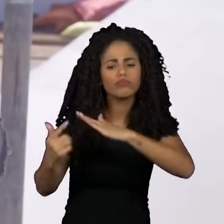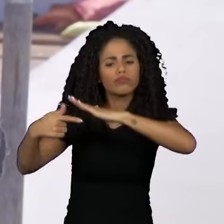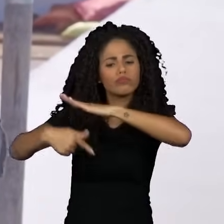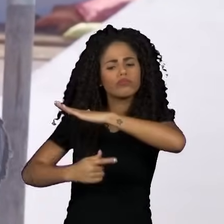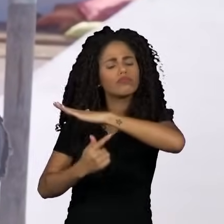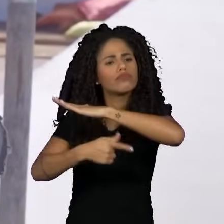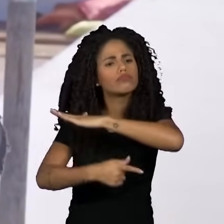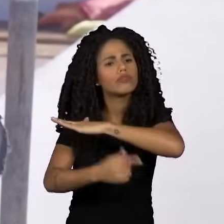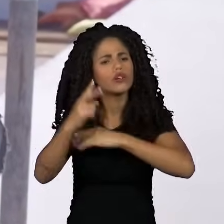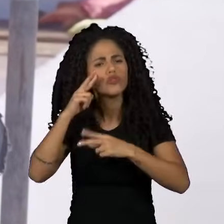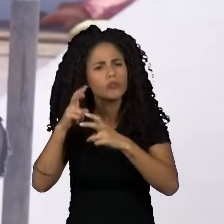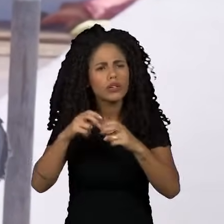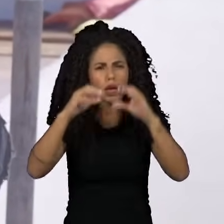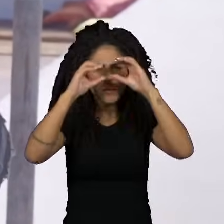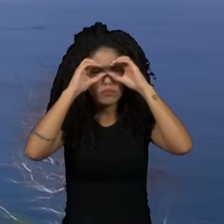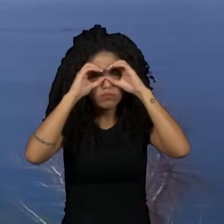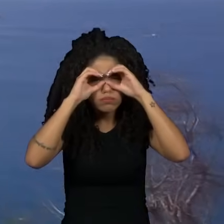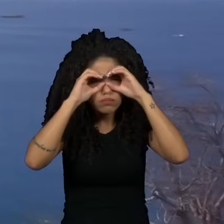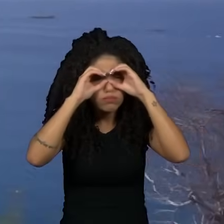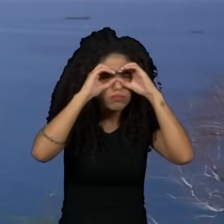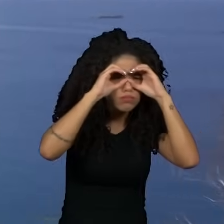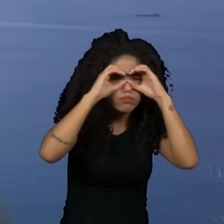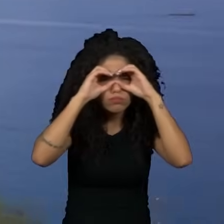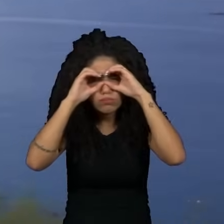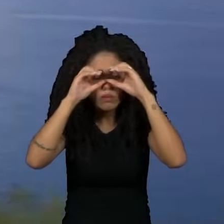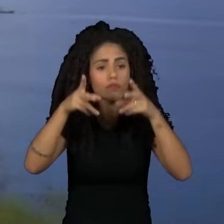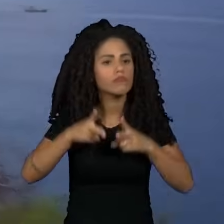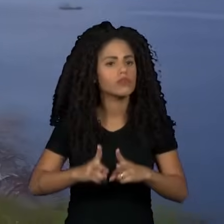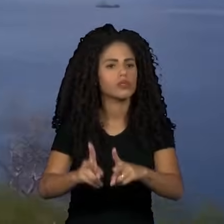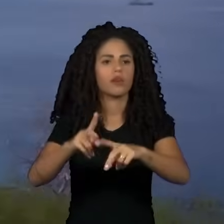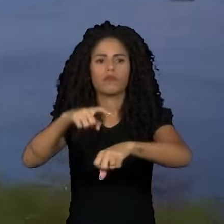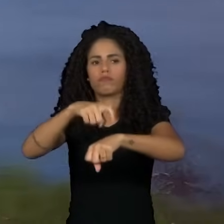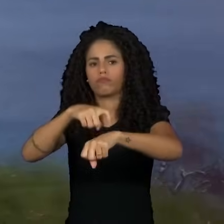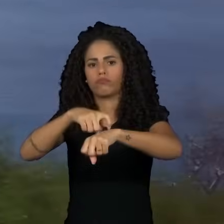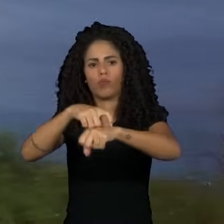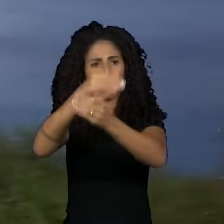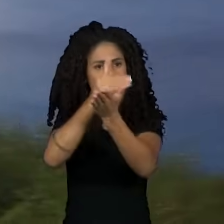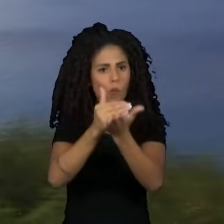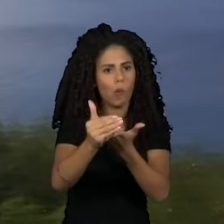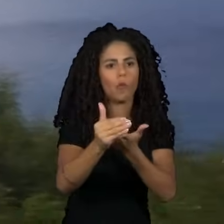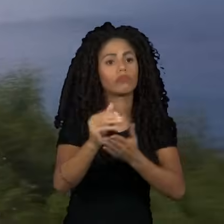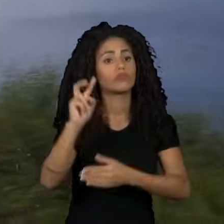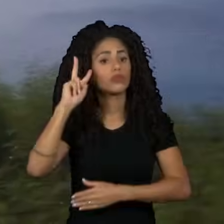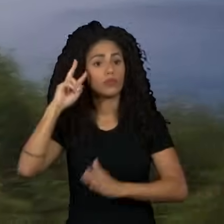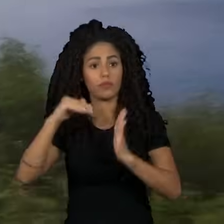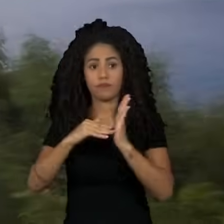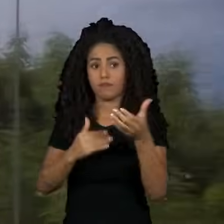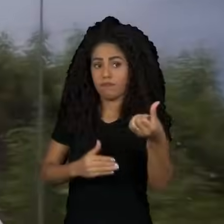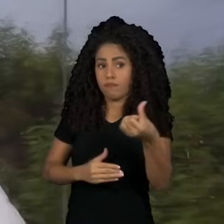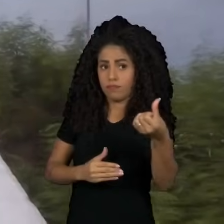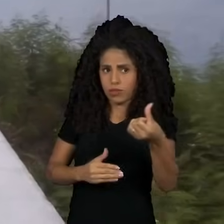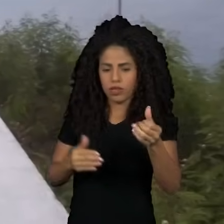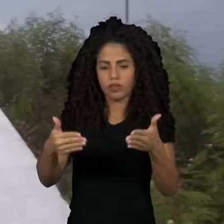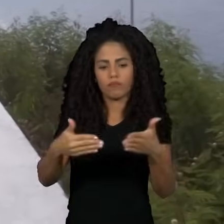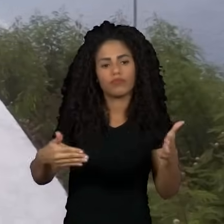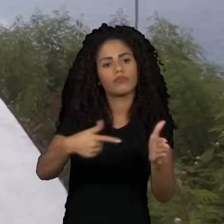embora 4 horas, a gente tem que ficar mais 1 hora, então a gente sai às 5. O monitoramento é feito de segunda a sexta e aí a gente diariamente responde 3